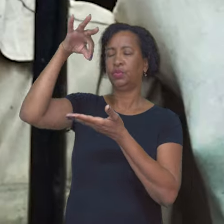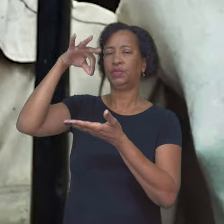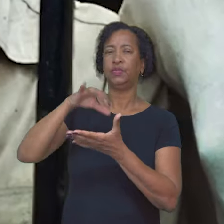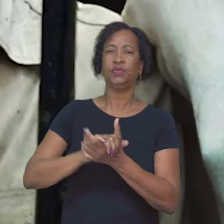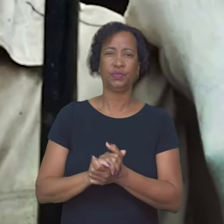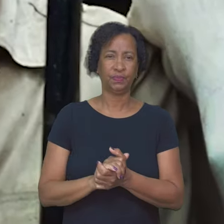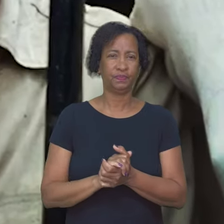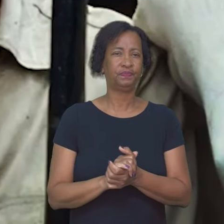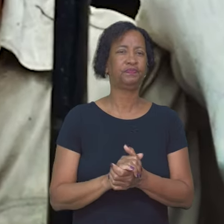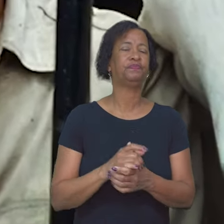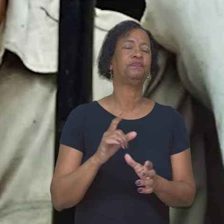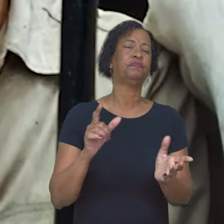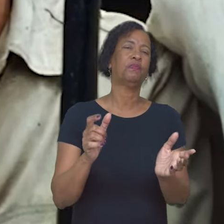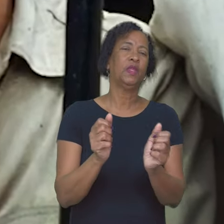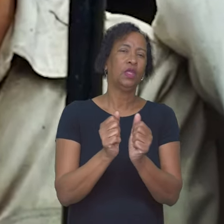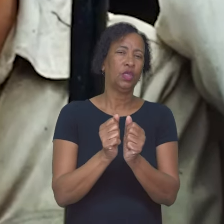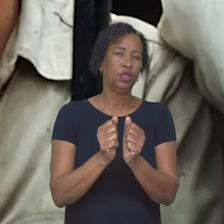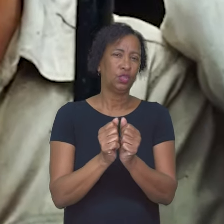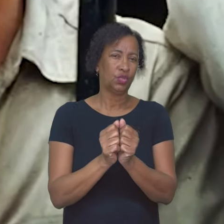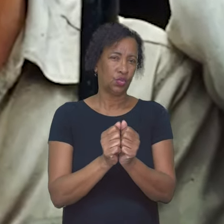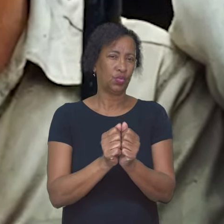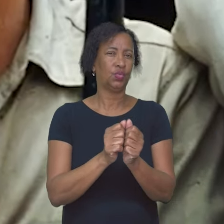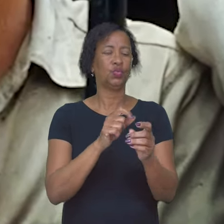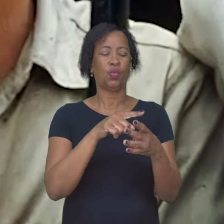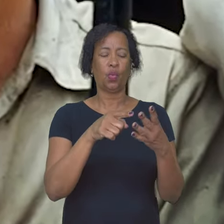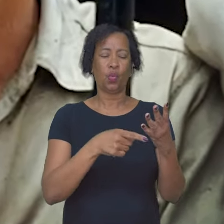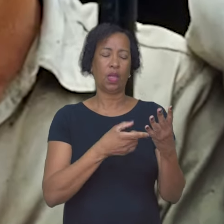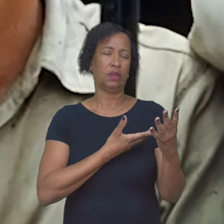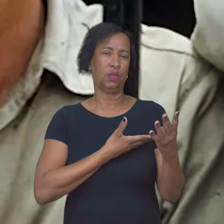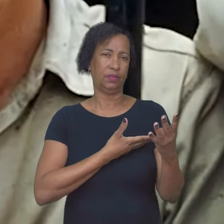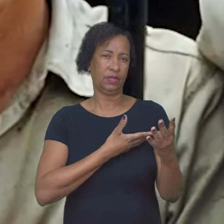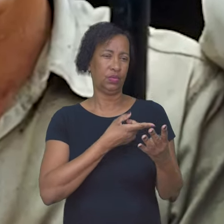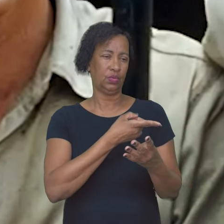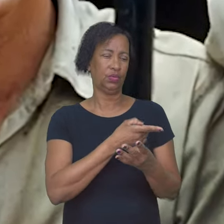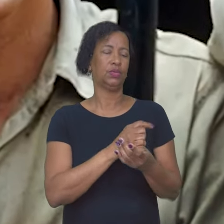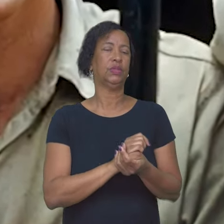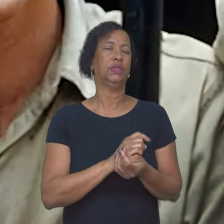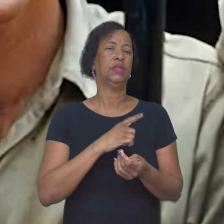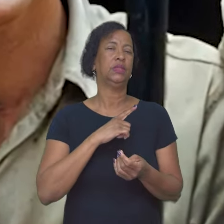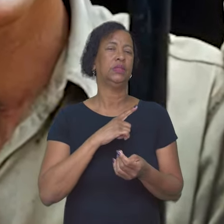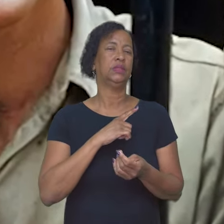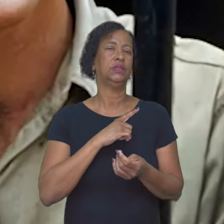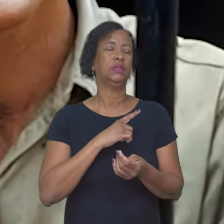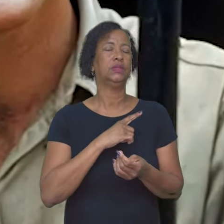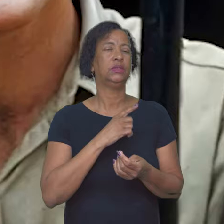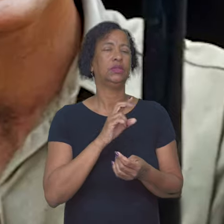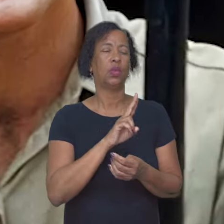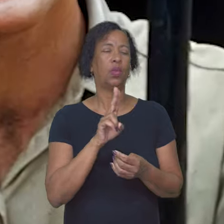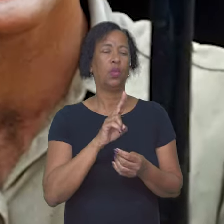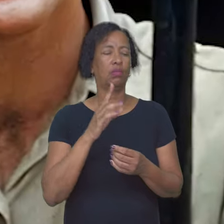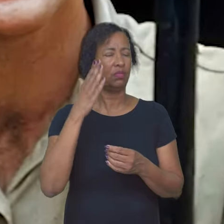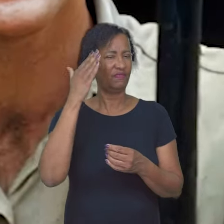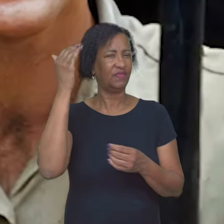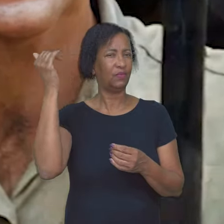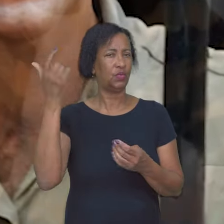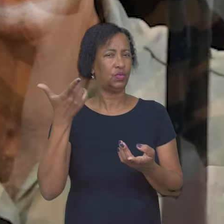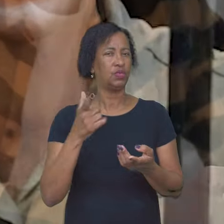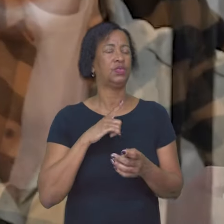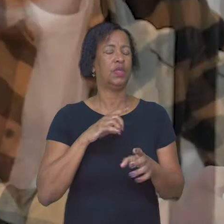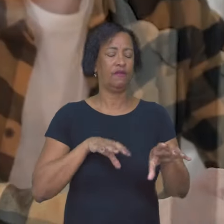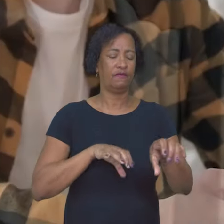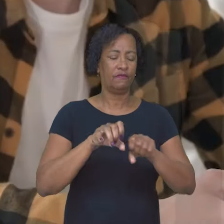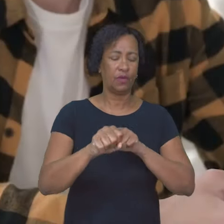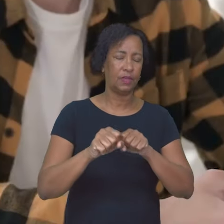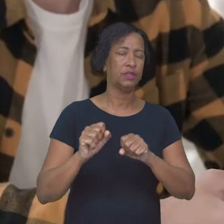martirizado no Equador junto com quatro de seus amigos seu nome era Jim Elliot ele tinha formação Universitária